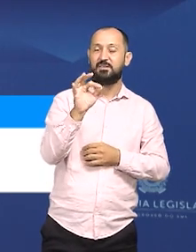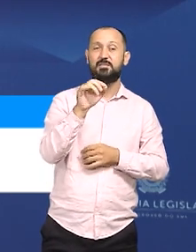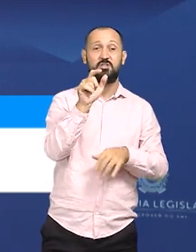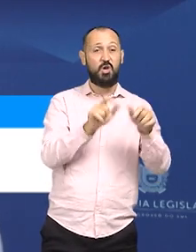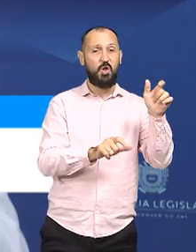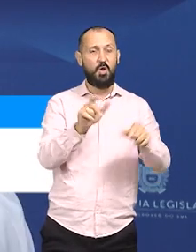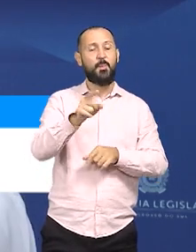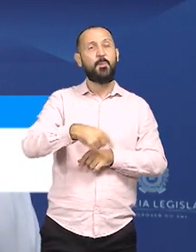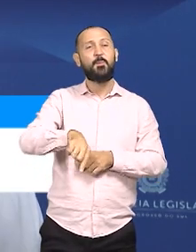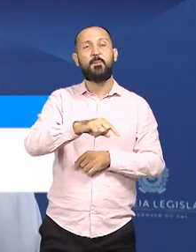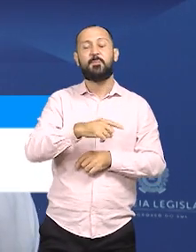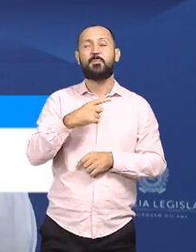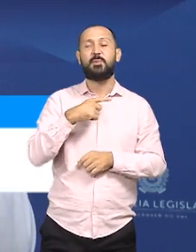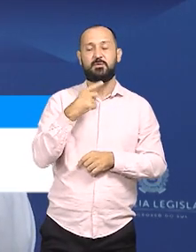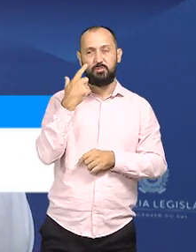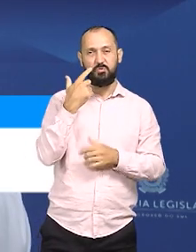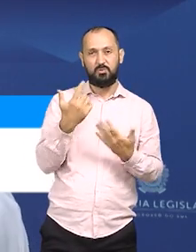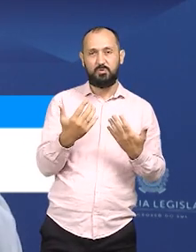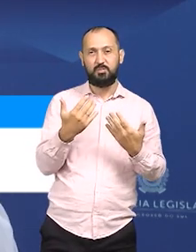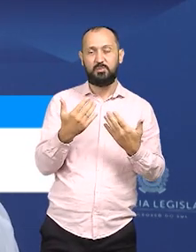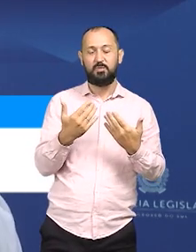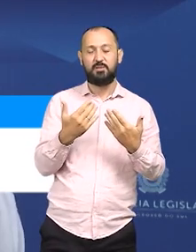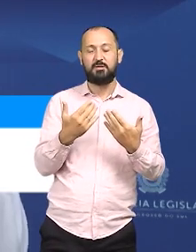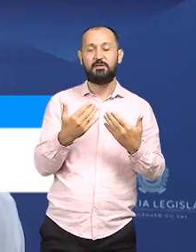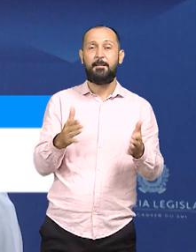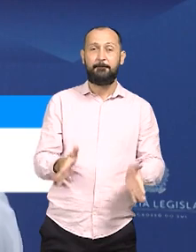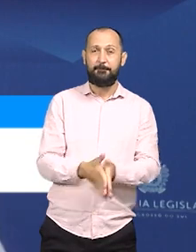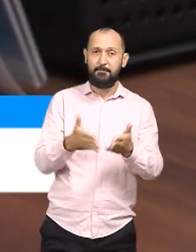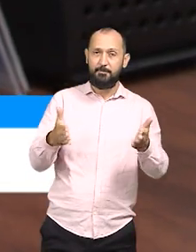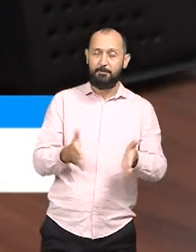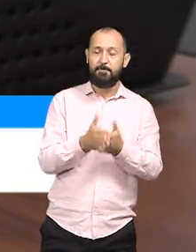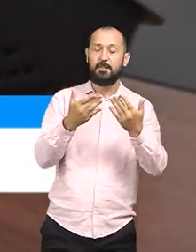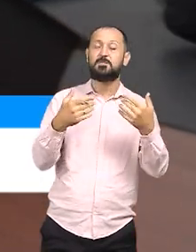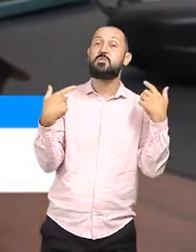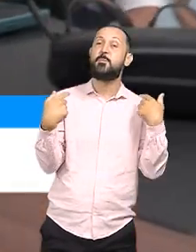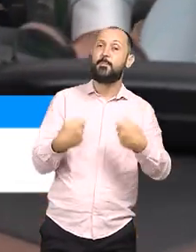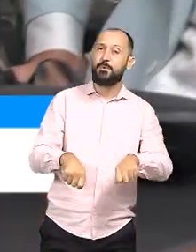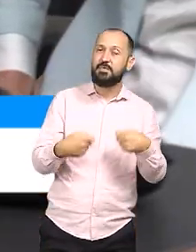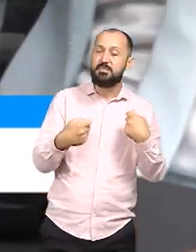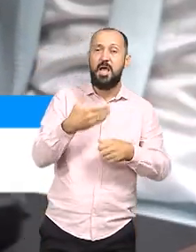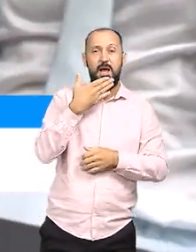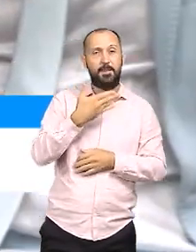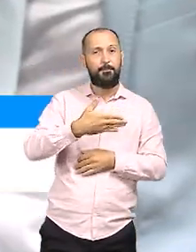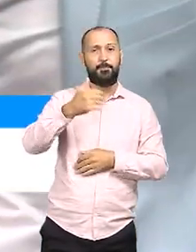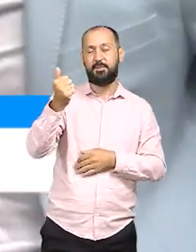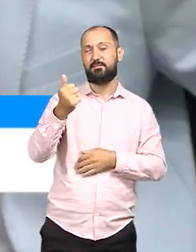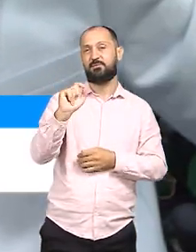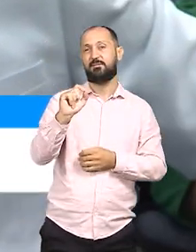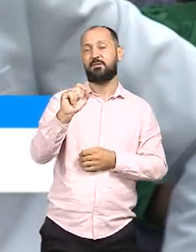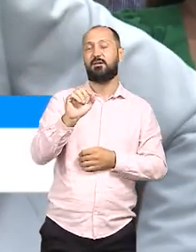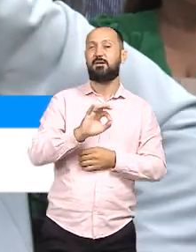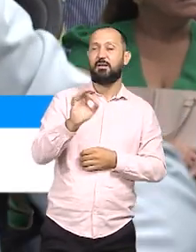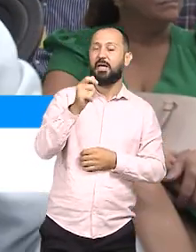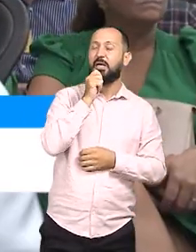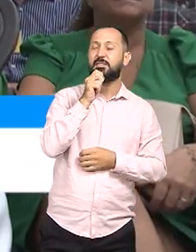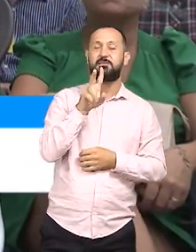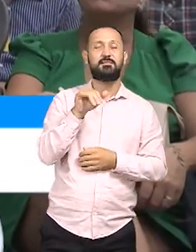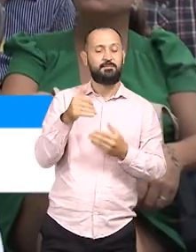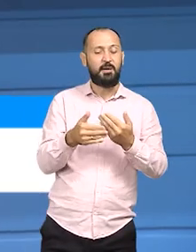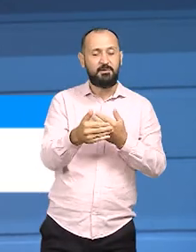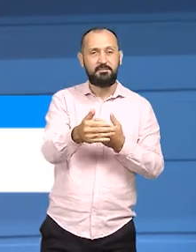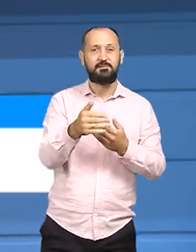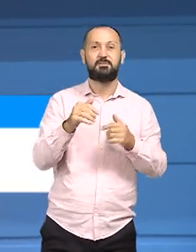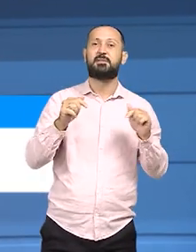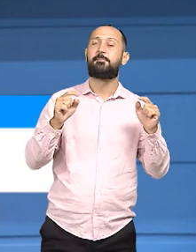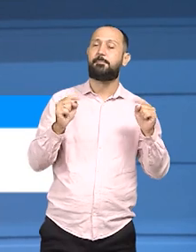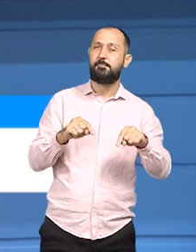menor de pessoas na linha da miséria né Mas precisamos melhorar esses índices ainda mais